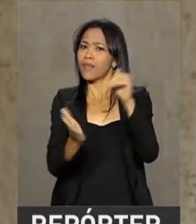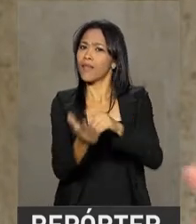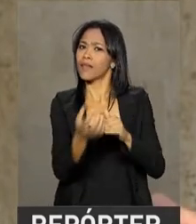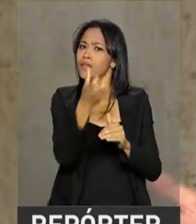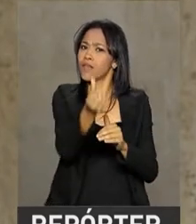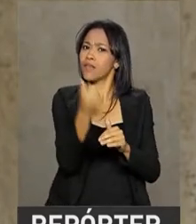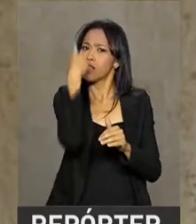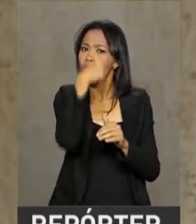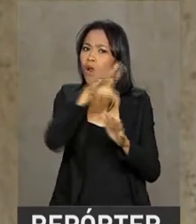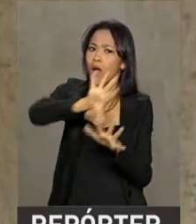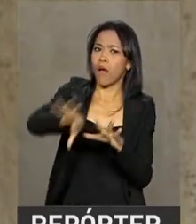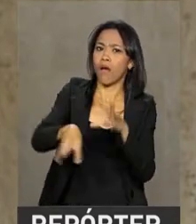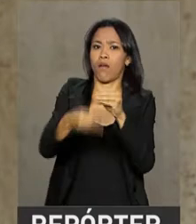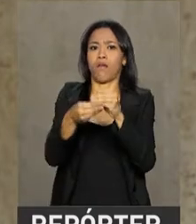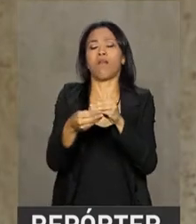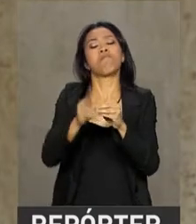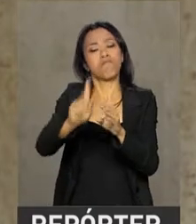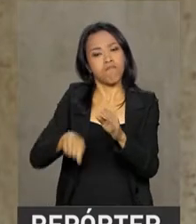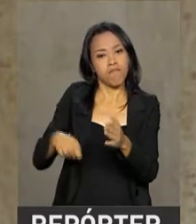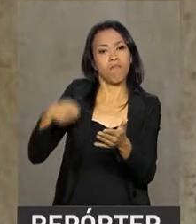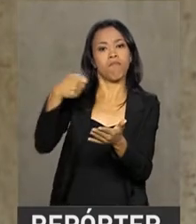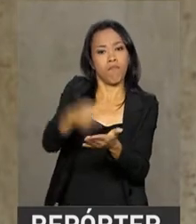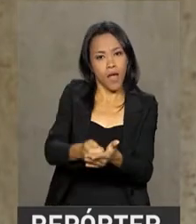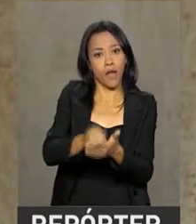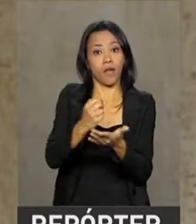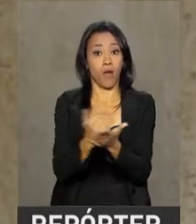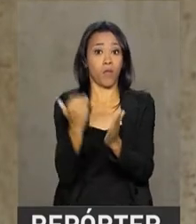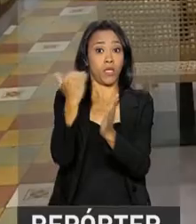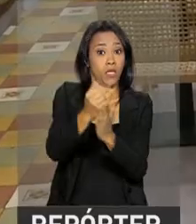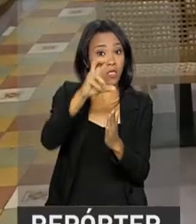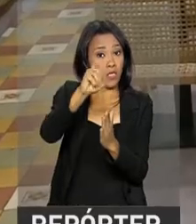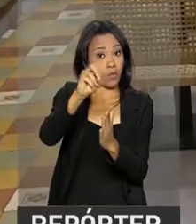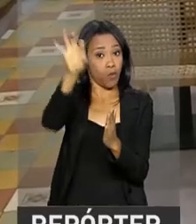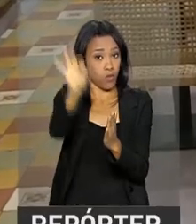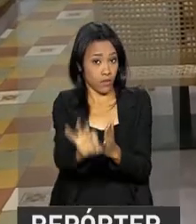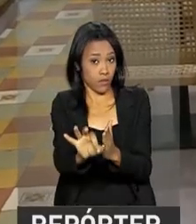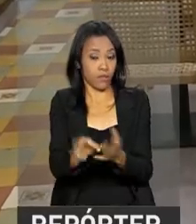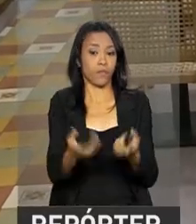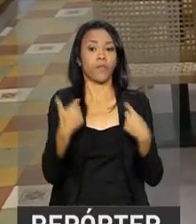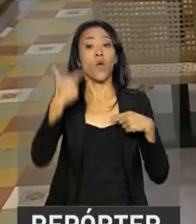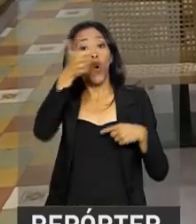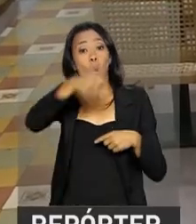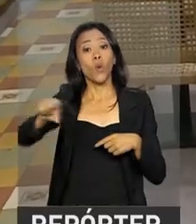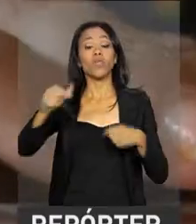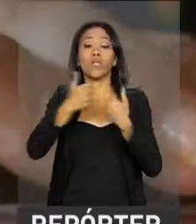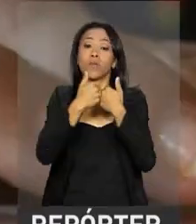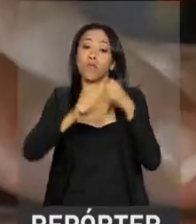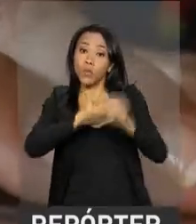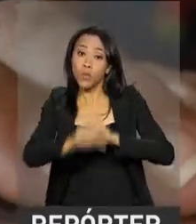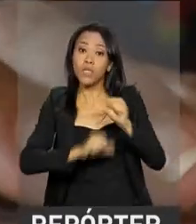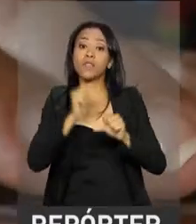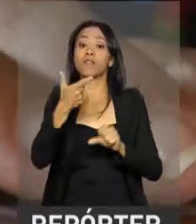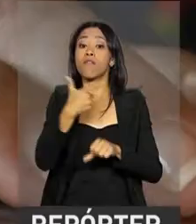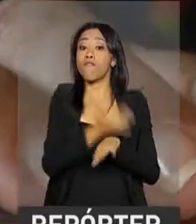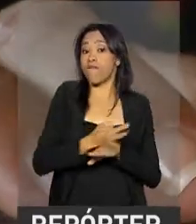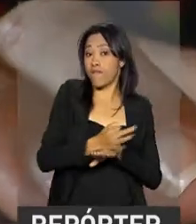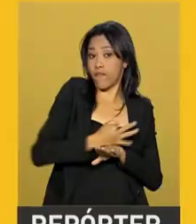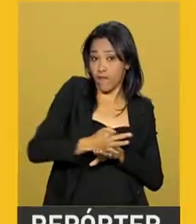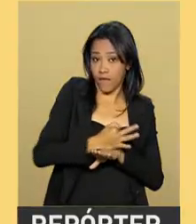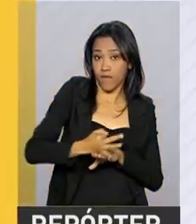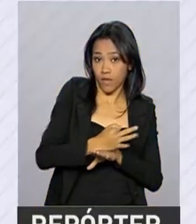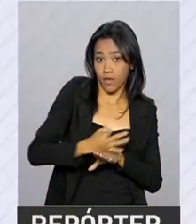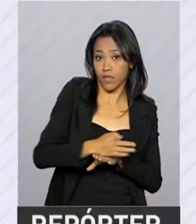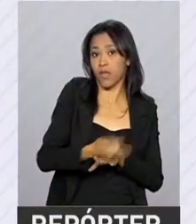extras semanais pagas com acréscimo de 50% outra mudança está nas férias para quem tem trabalho parcial